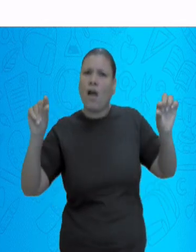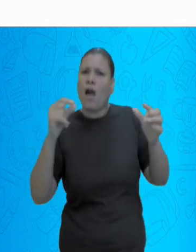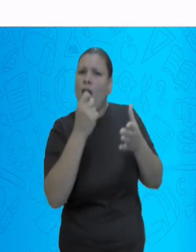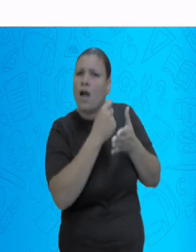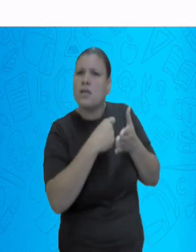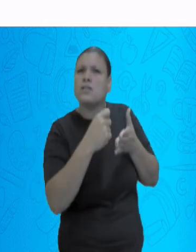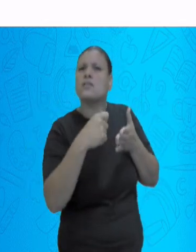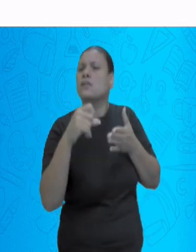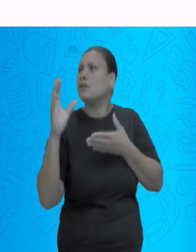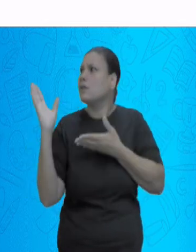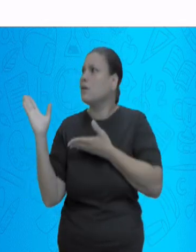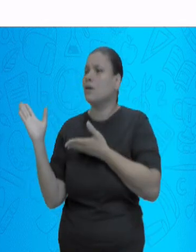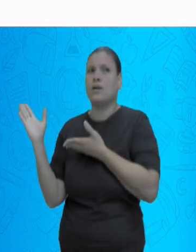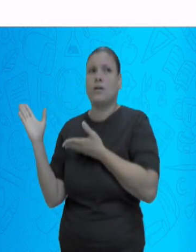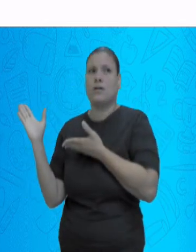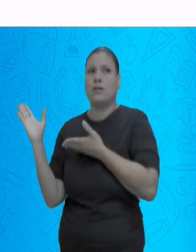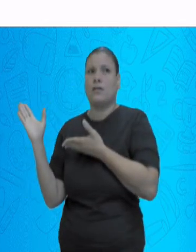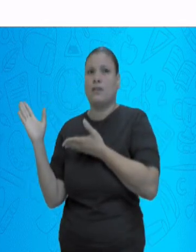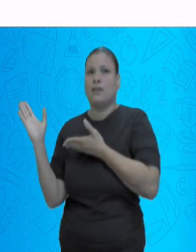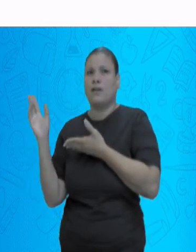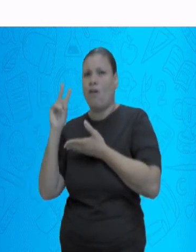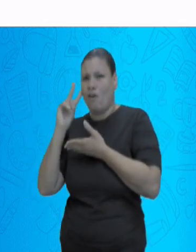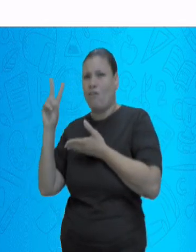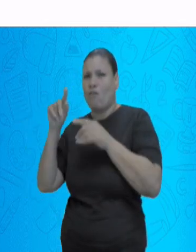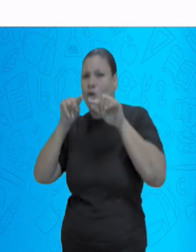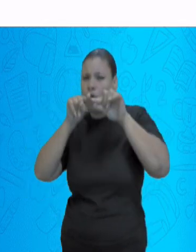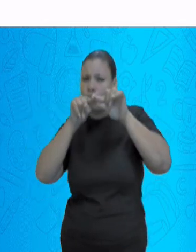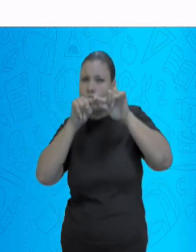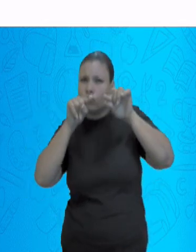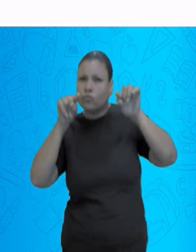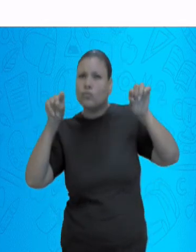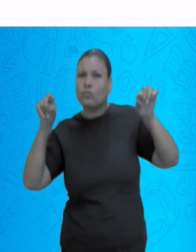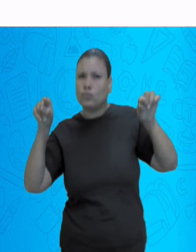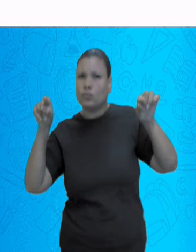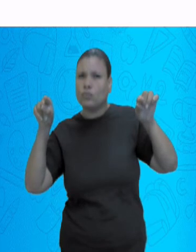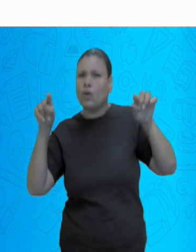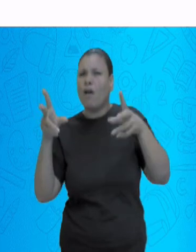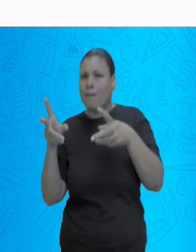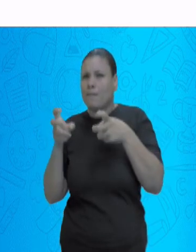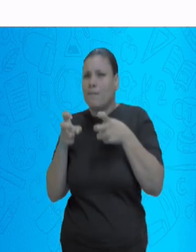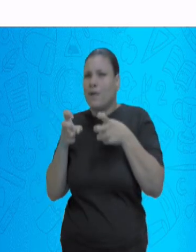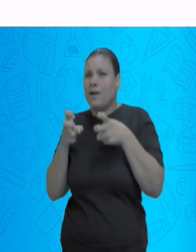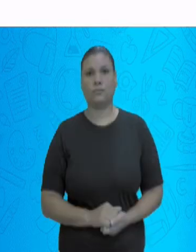médico tinha me dado a receita.